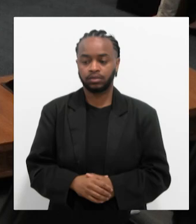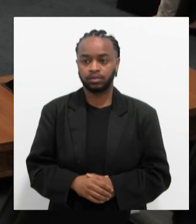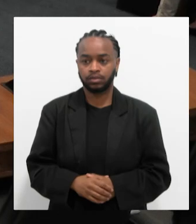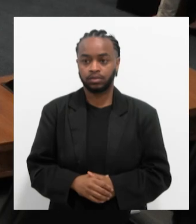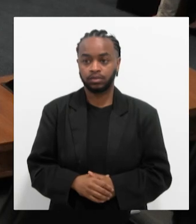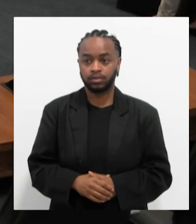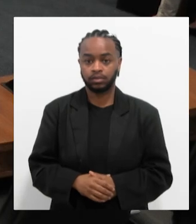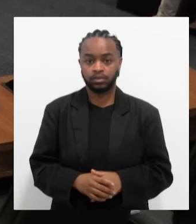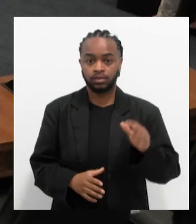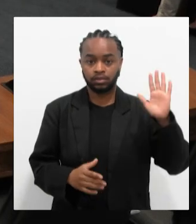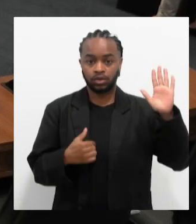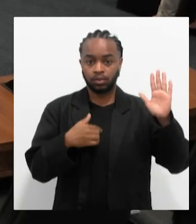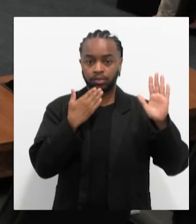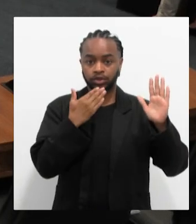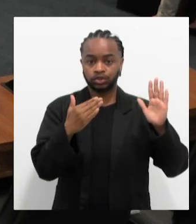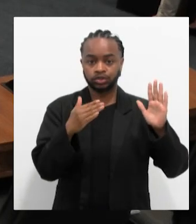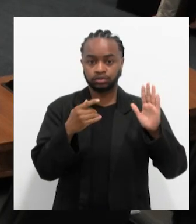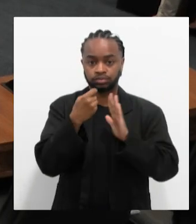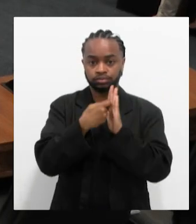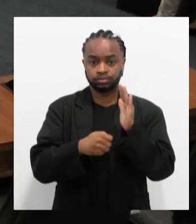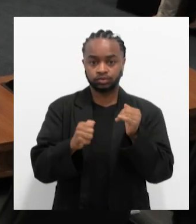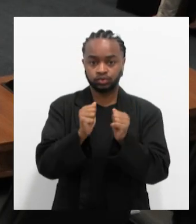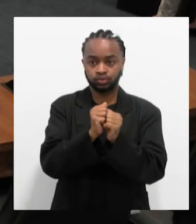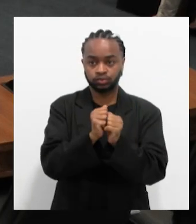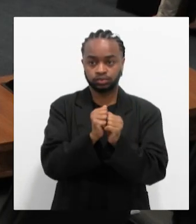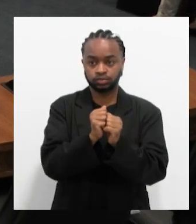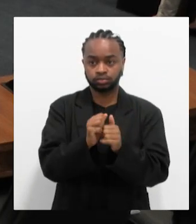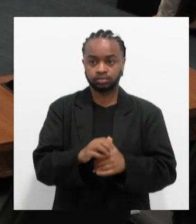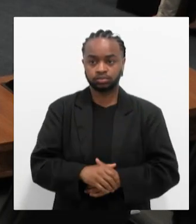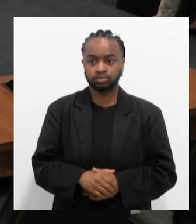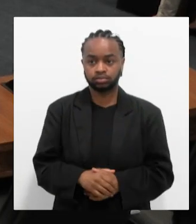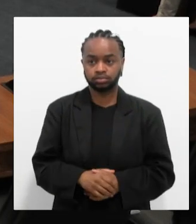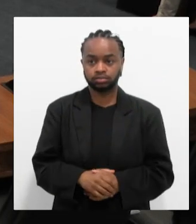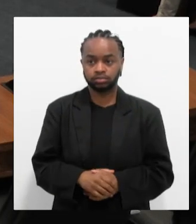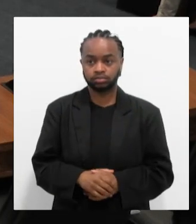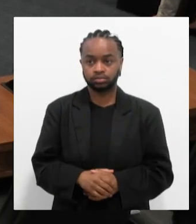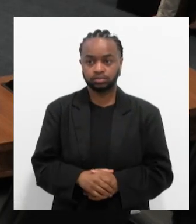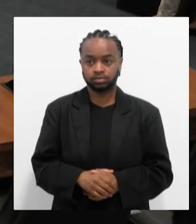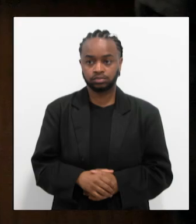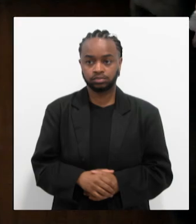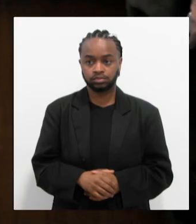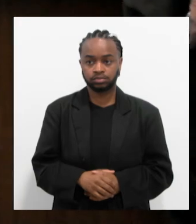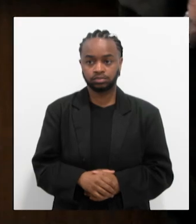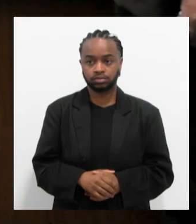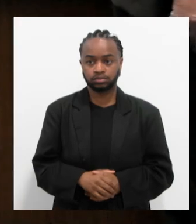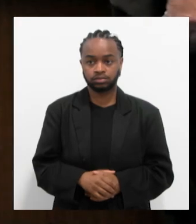pedir a coautoria. Presidente, só pedir a coautoria desse projeto, por favor.